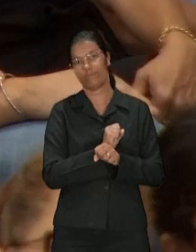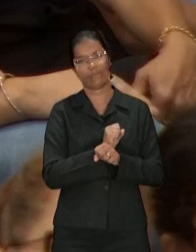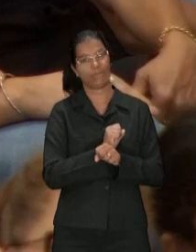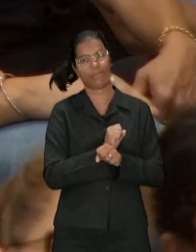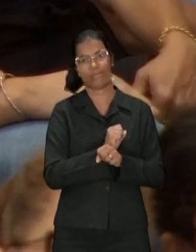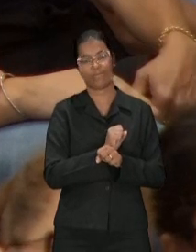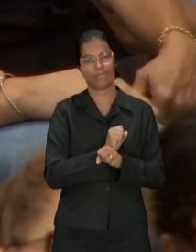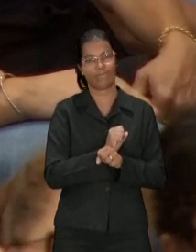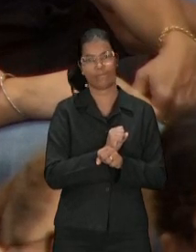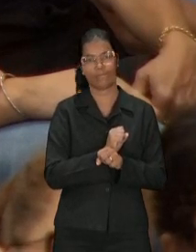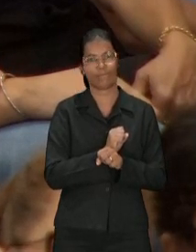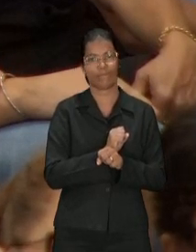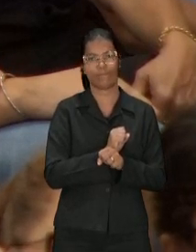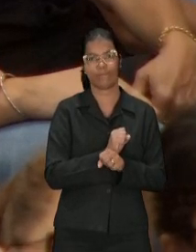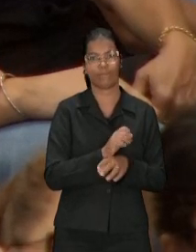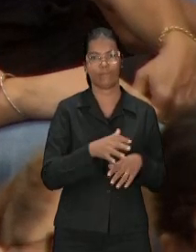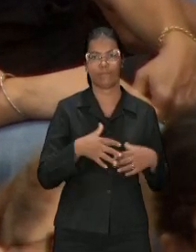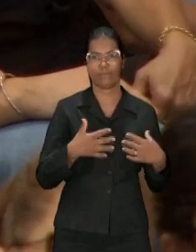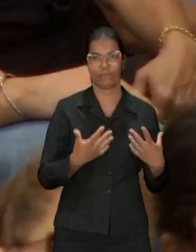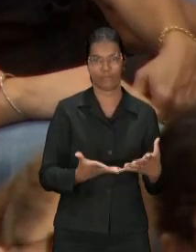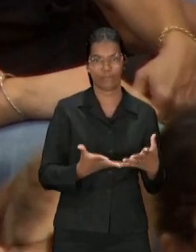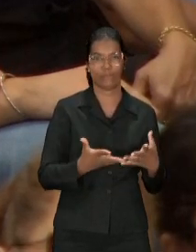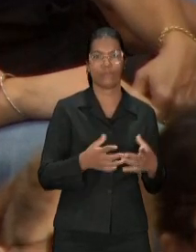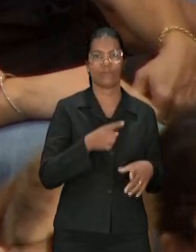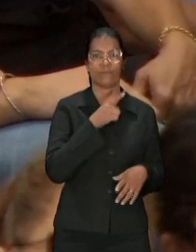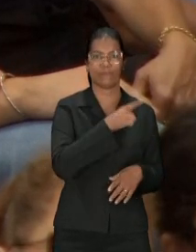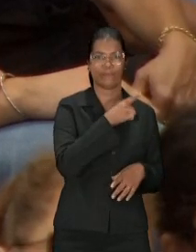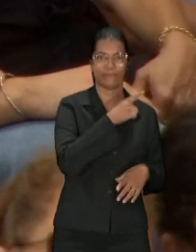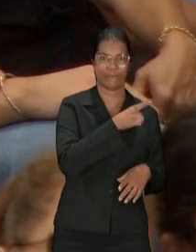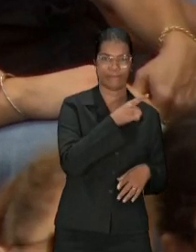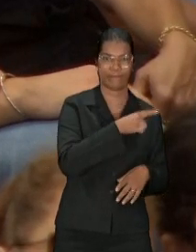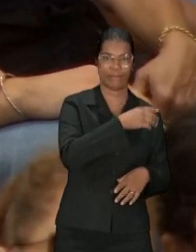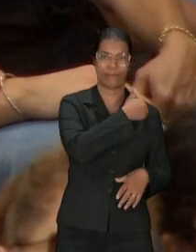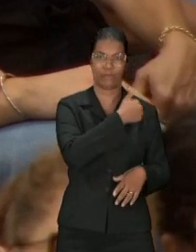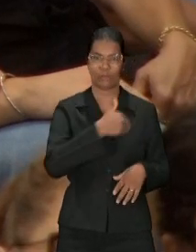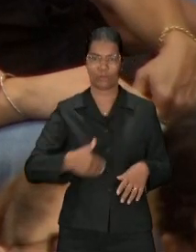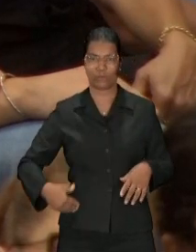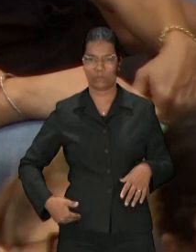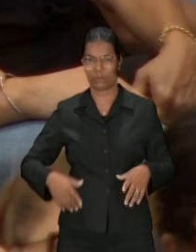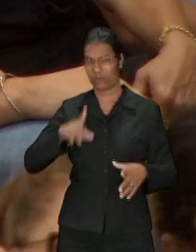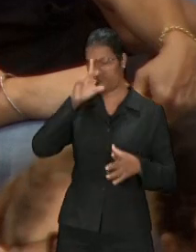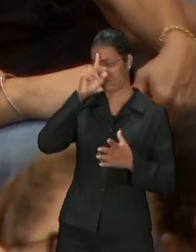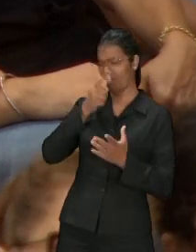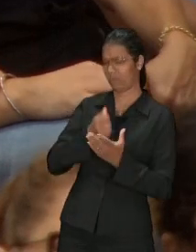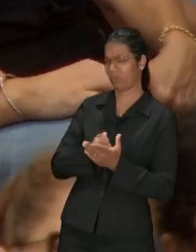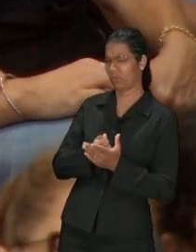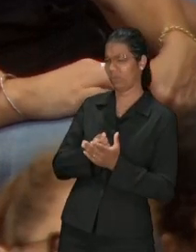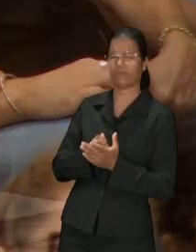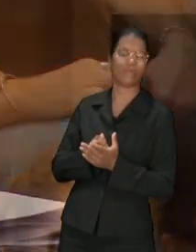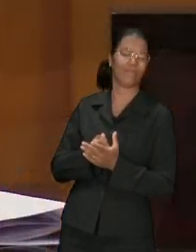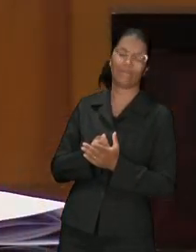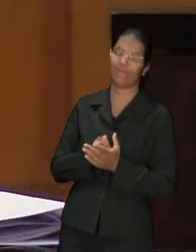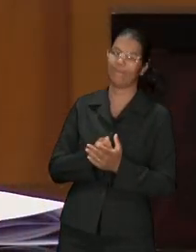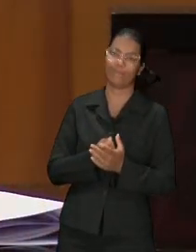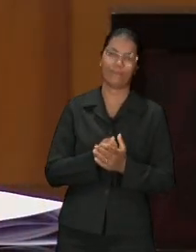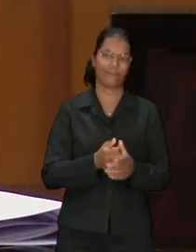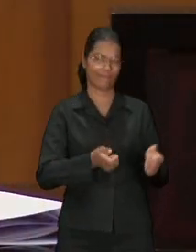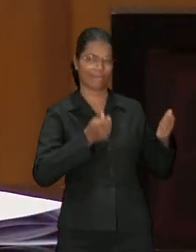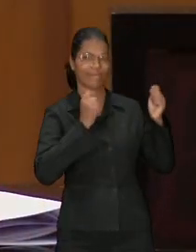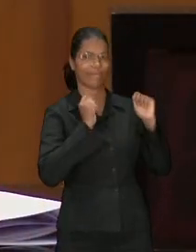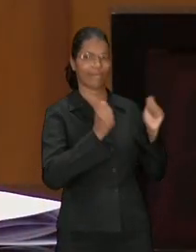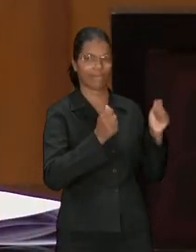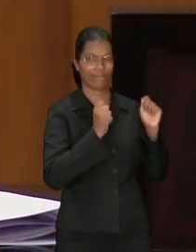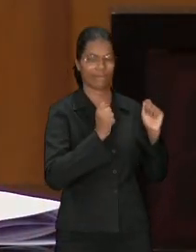arrogantes, seja do próprio Estado ou de outras instituições, ou pessoas que não desistem de privilégios,